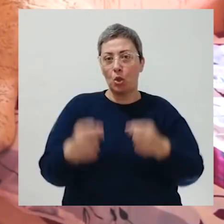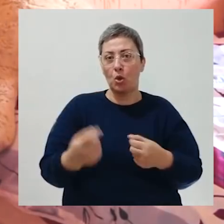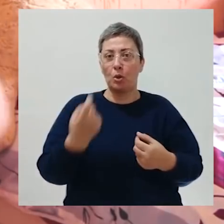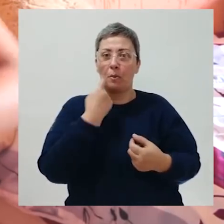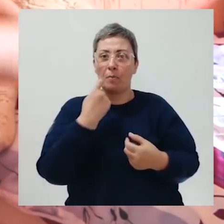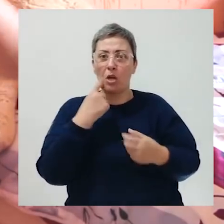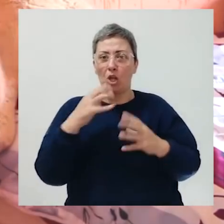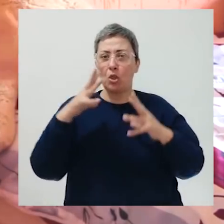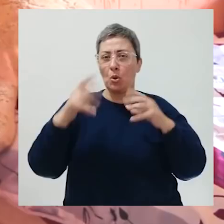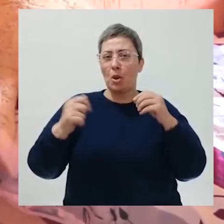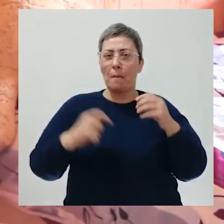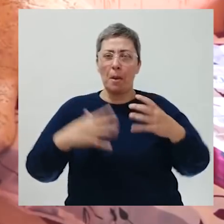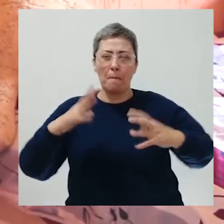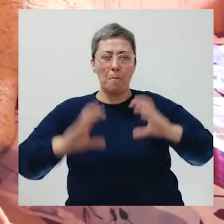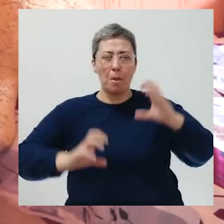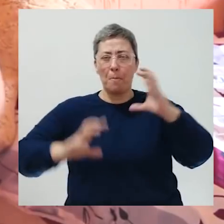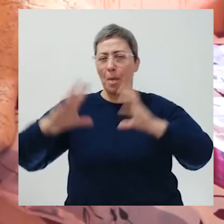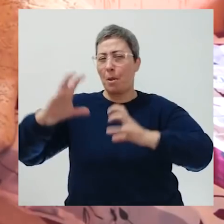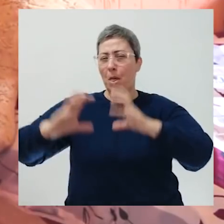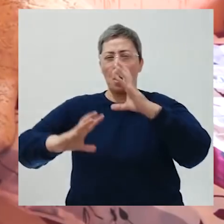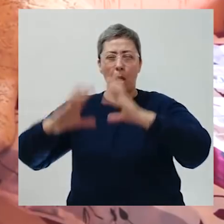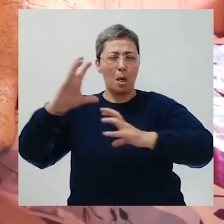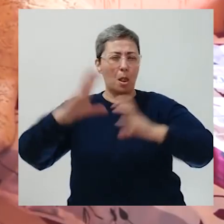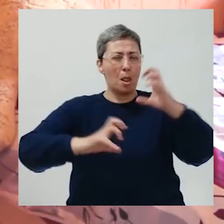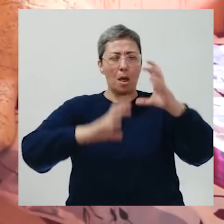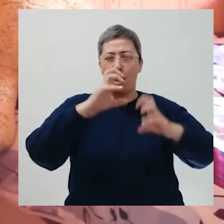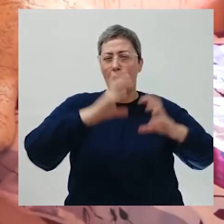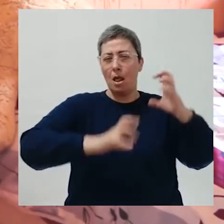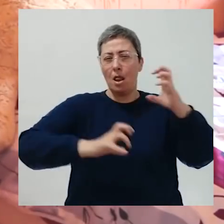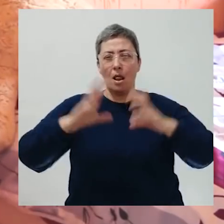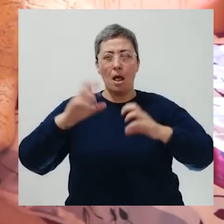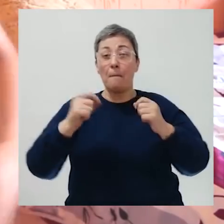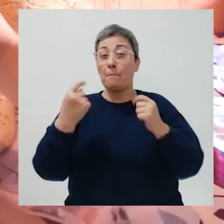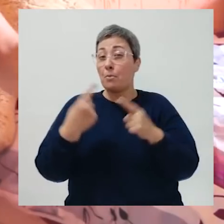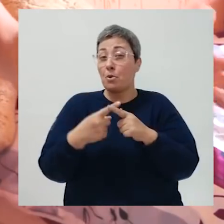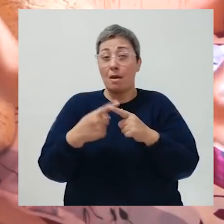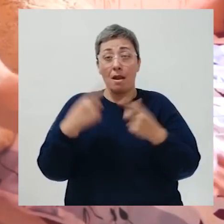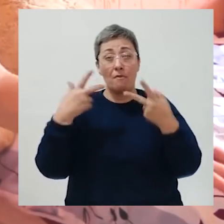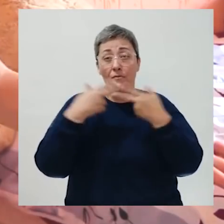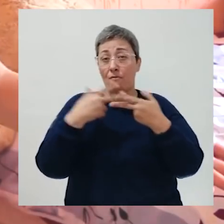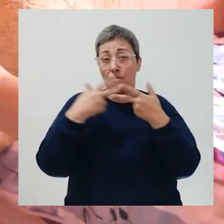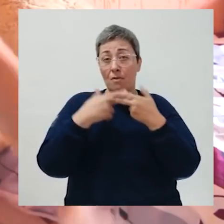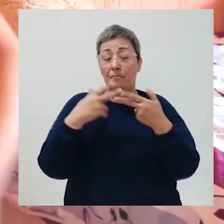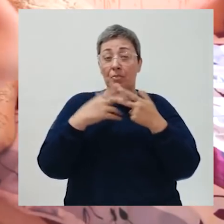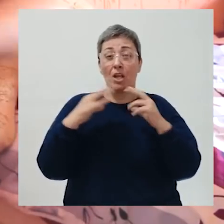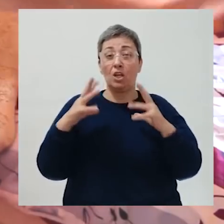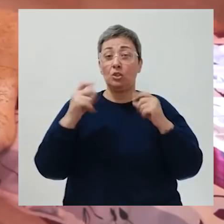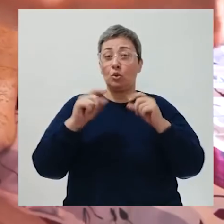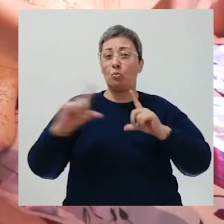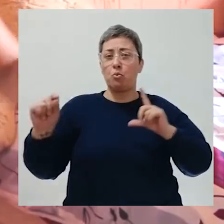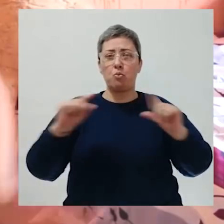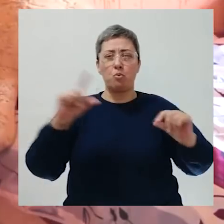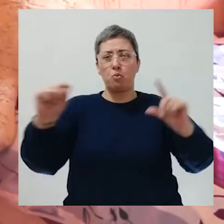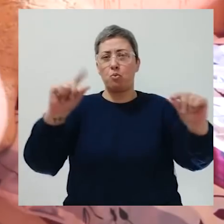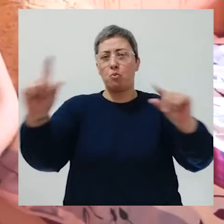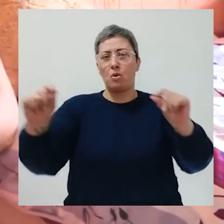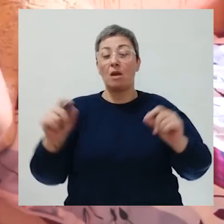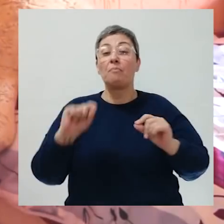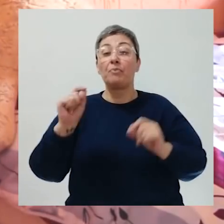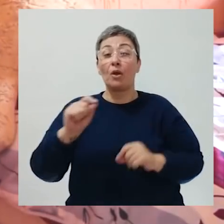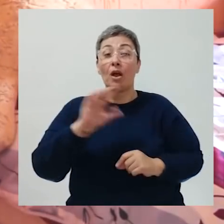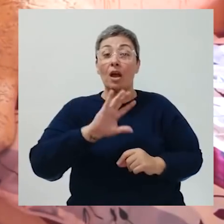os peixes. E todo mundo começou a brigar, todo mundo começou a discutir um com o outro, porque era fofoca. E aí todos foram